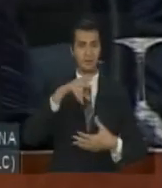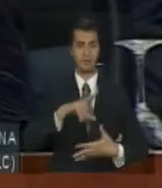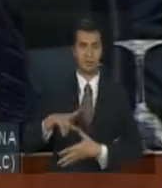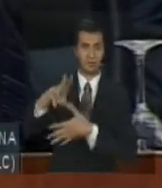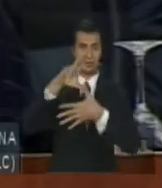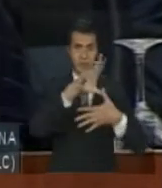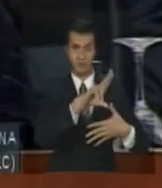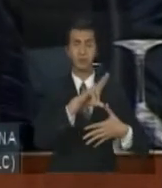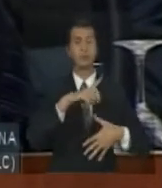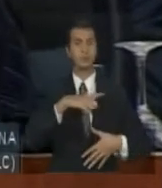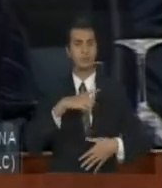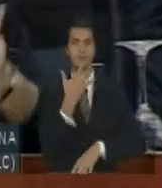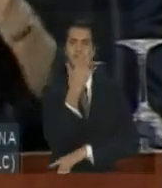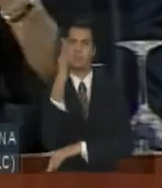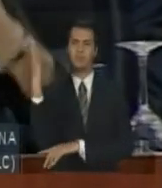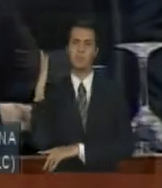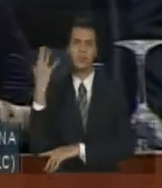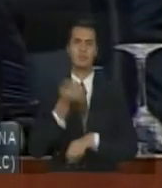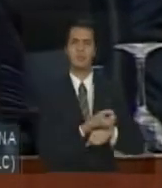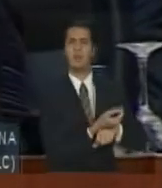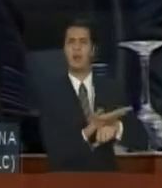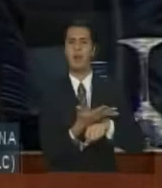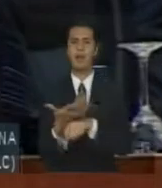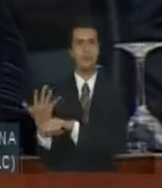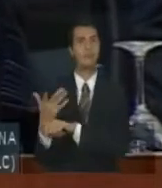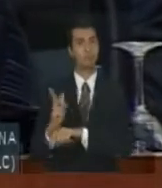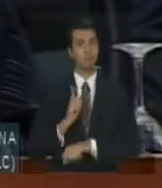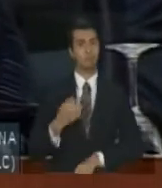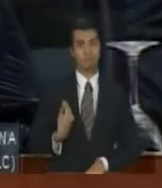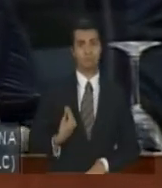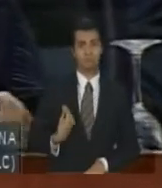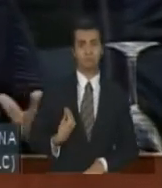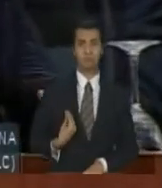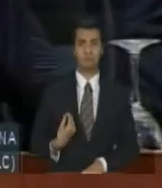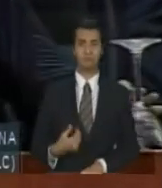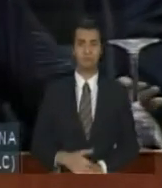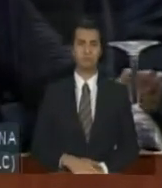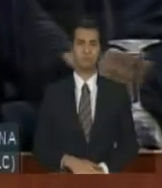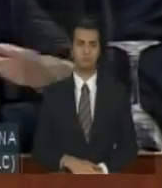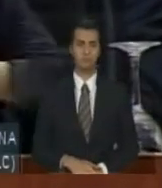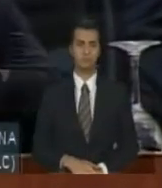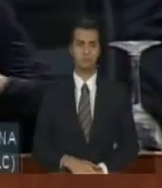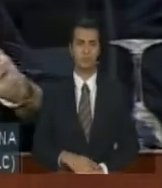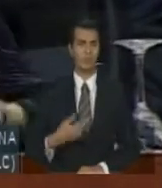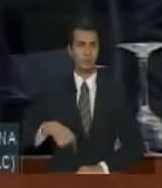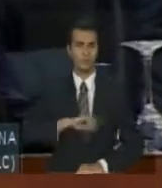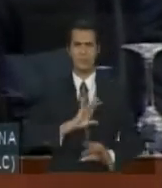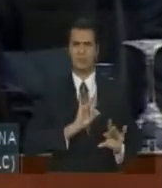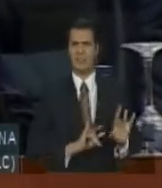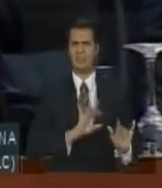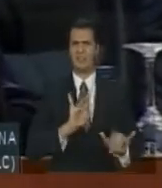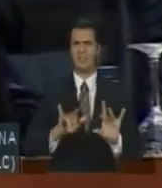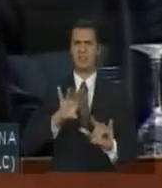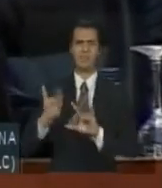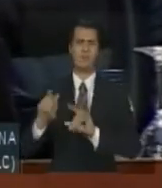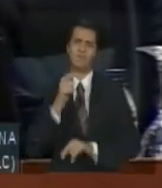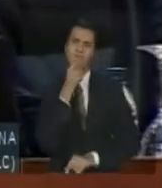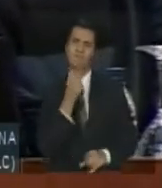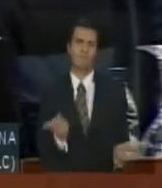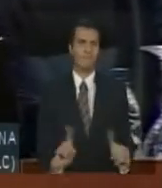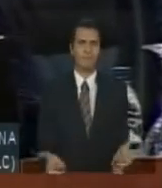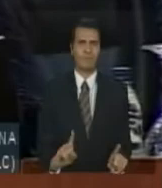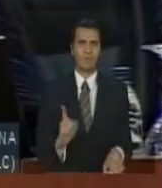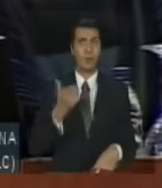nossas florestas estão de pé. Nós não as destruímos como os